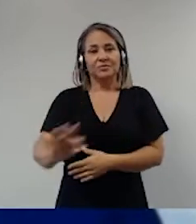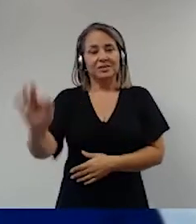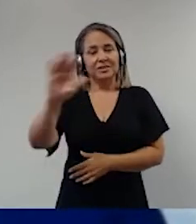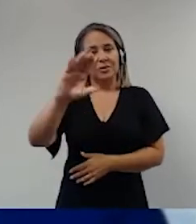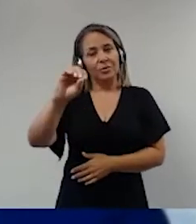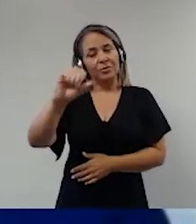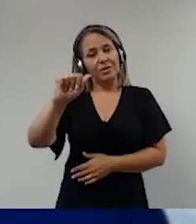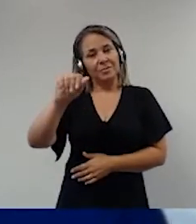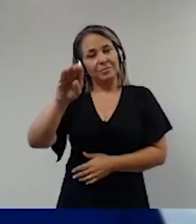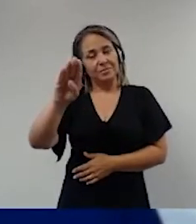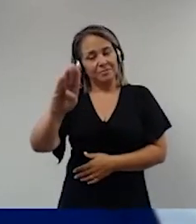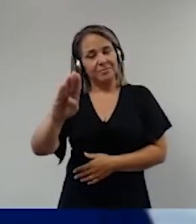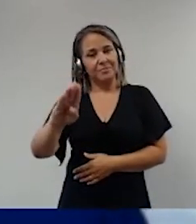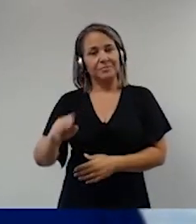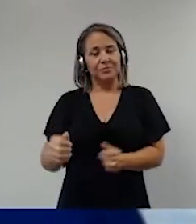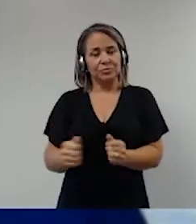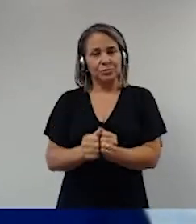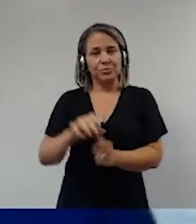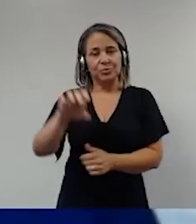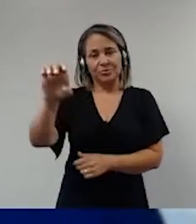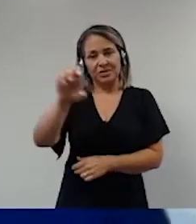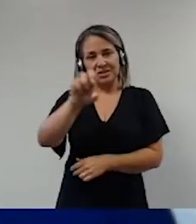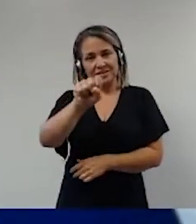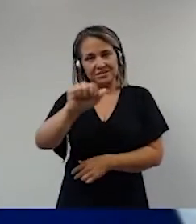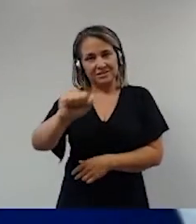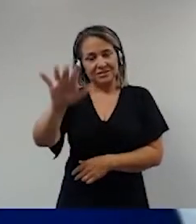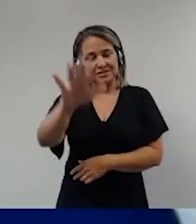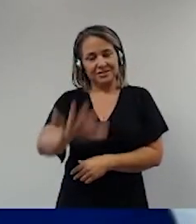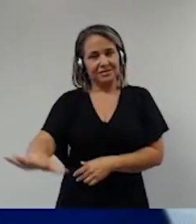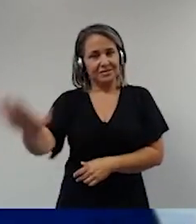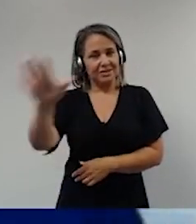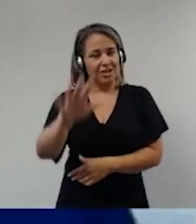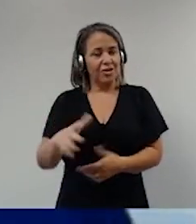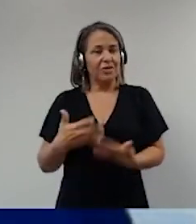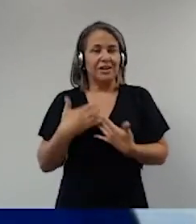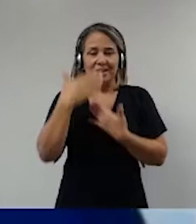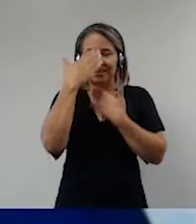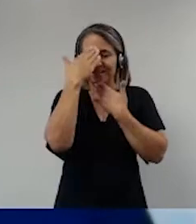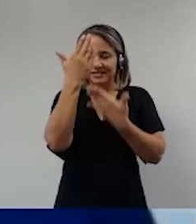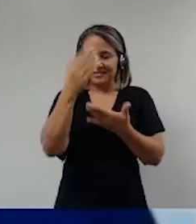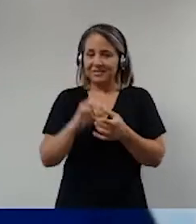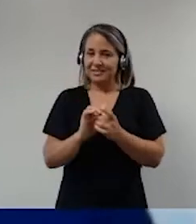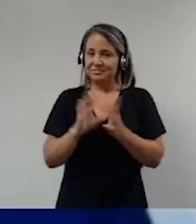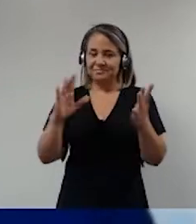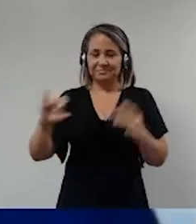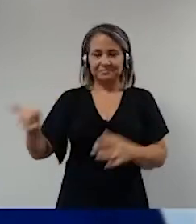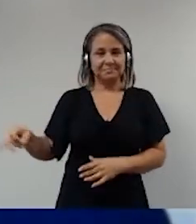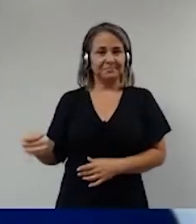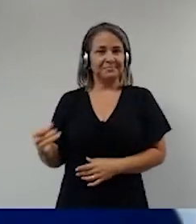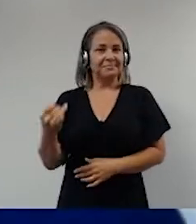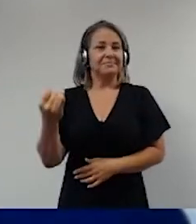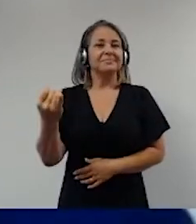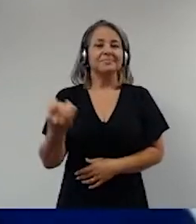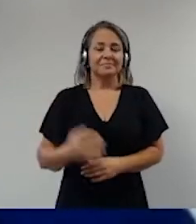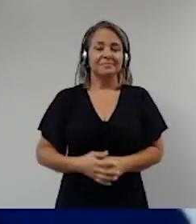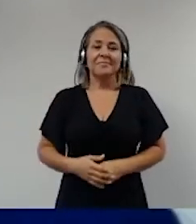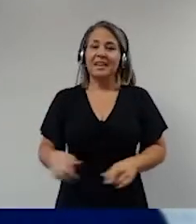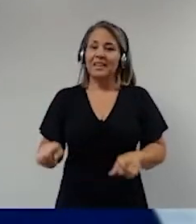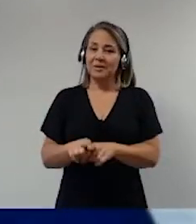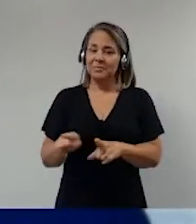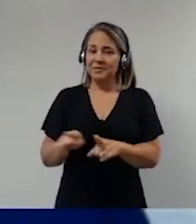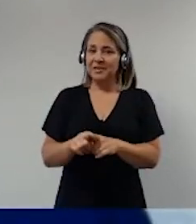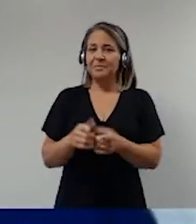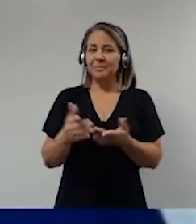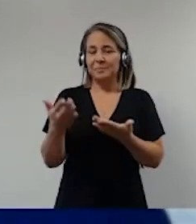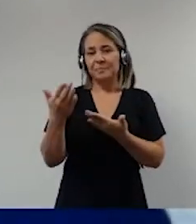Advocacia ESA Nacional. E eu quero agradecer a disponibilidade tanto dos nossos painelistas, como também parabenizar